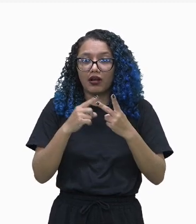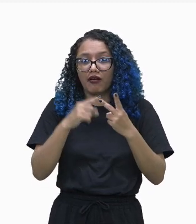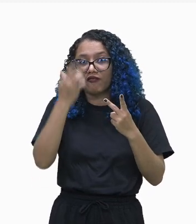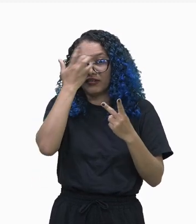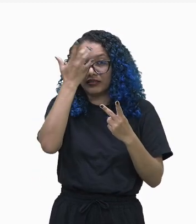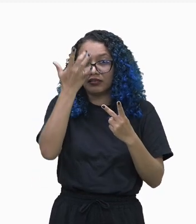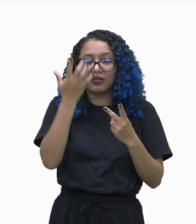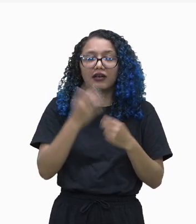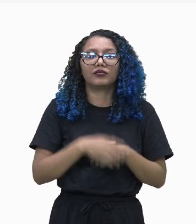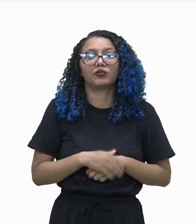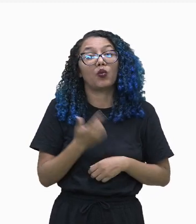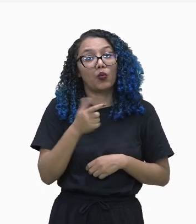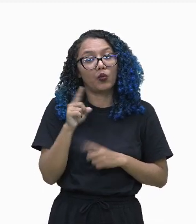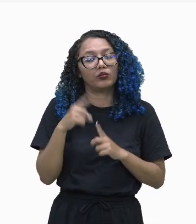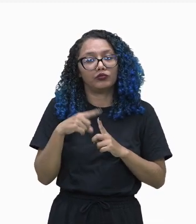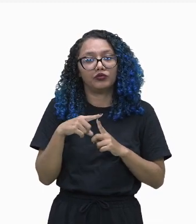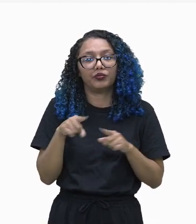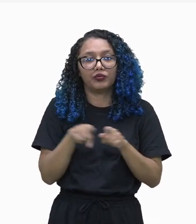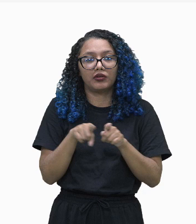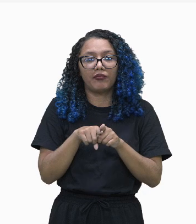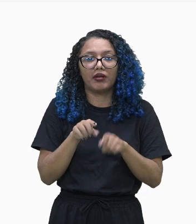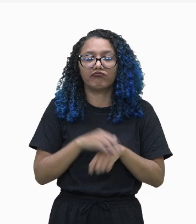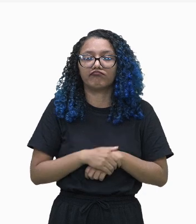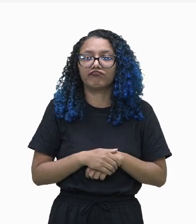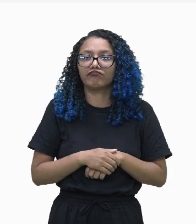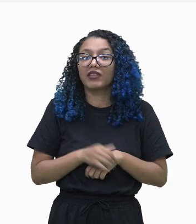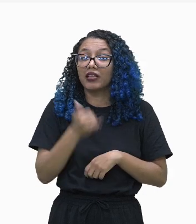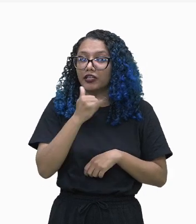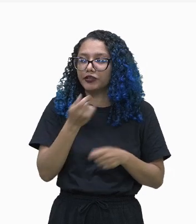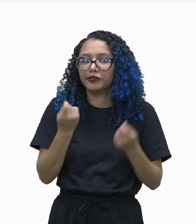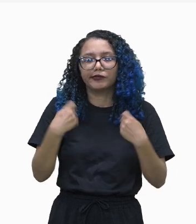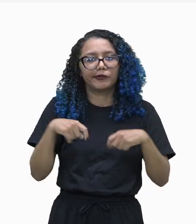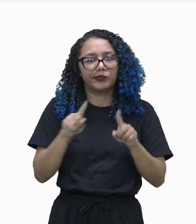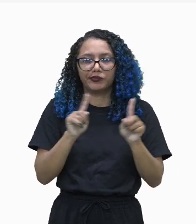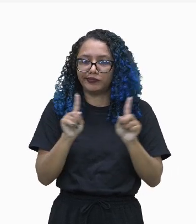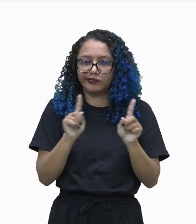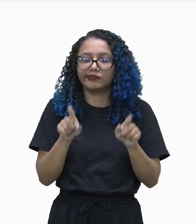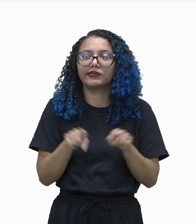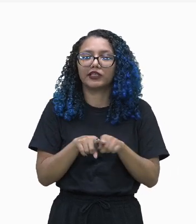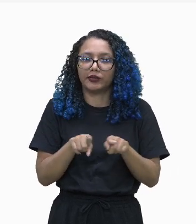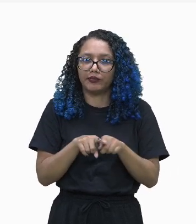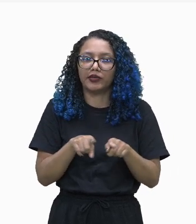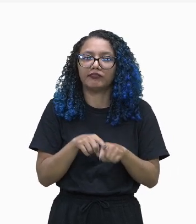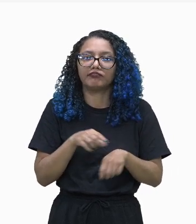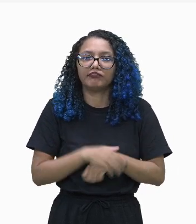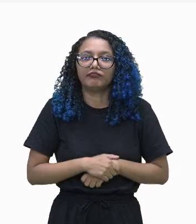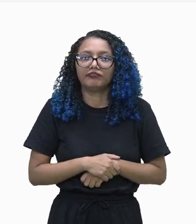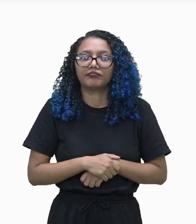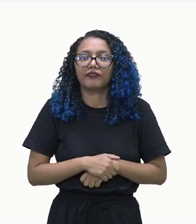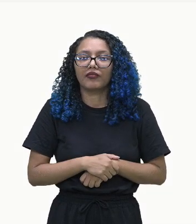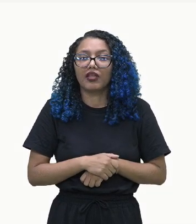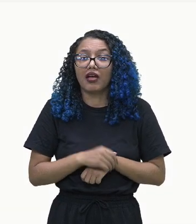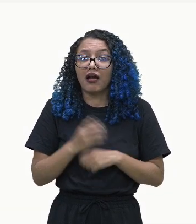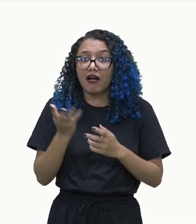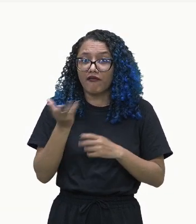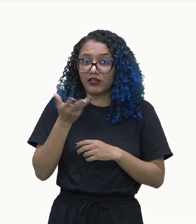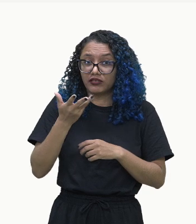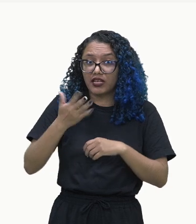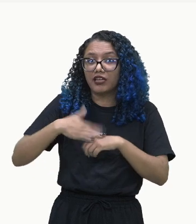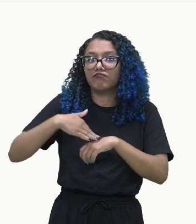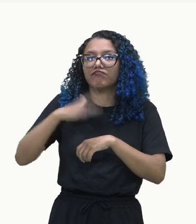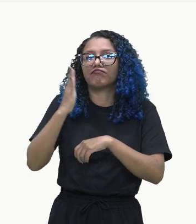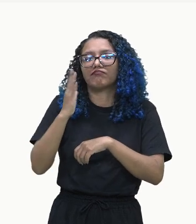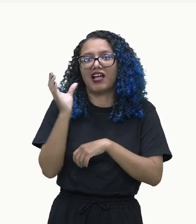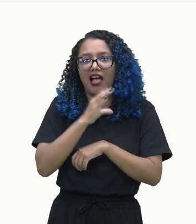é um outro tipo, sem gasto de energia também. A velocidade é superior à velocidade da